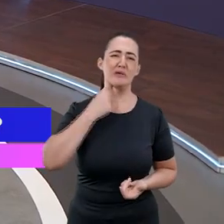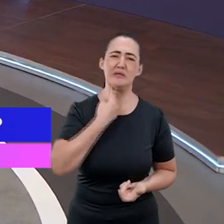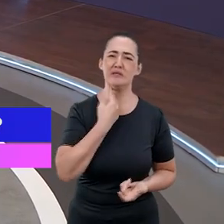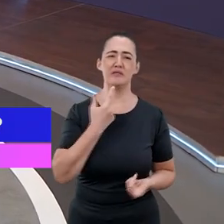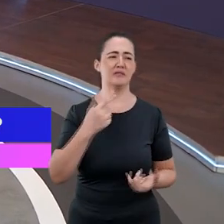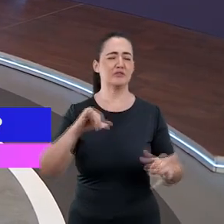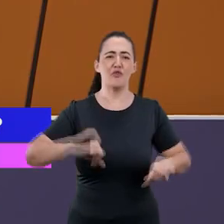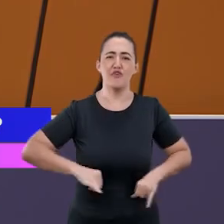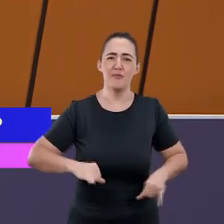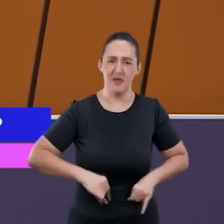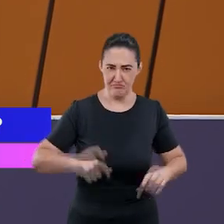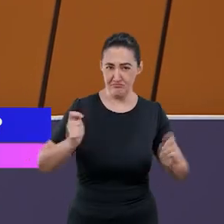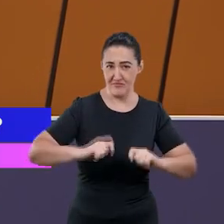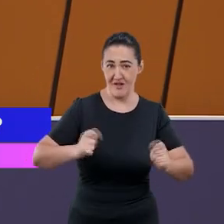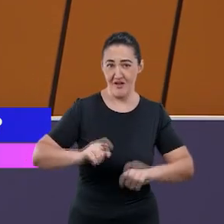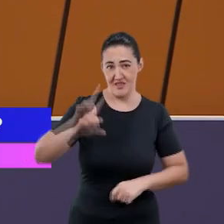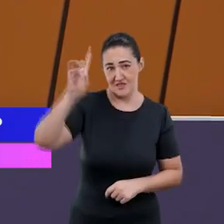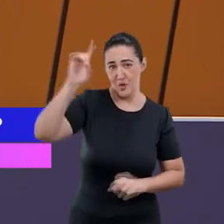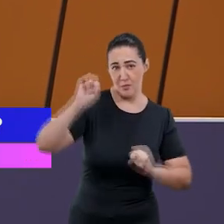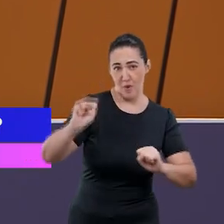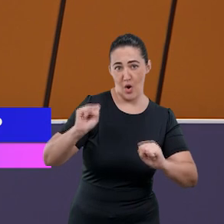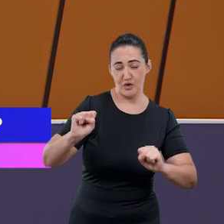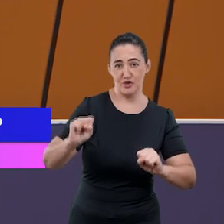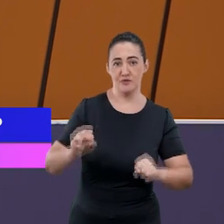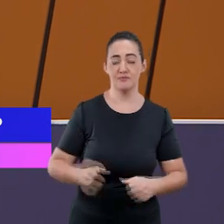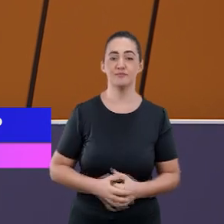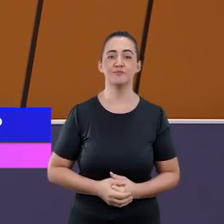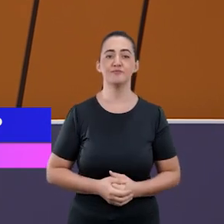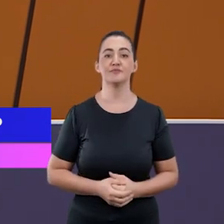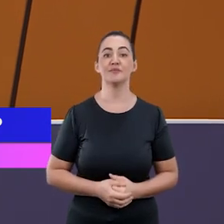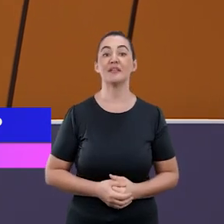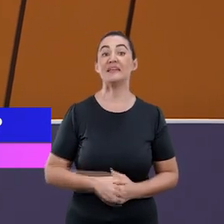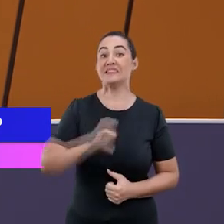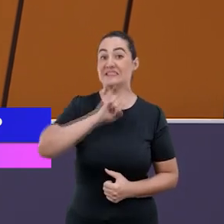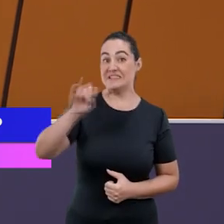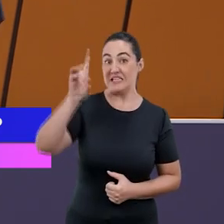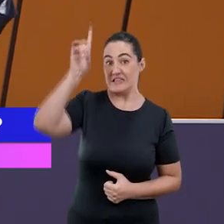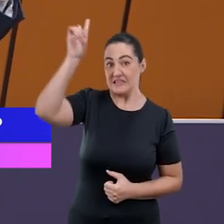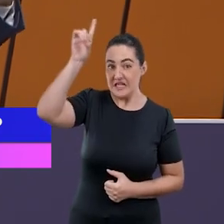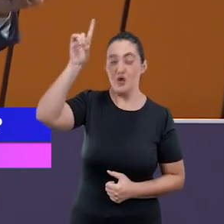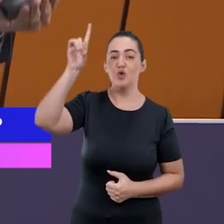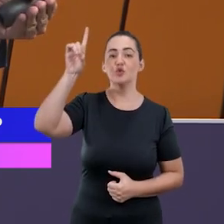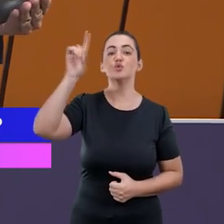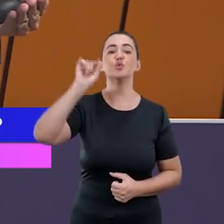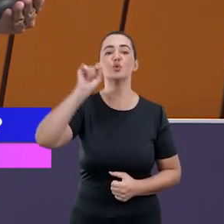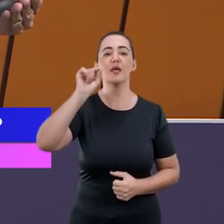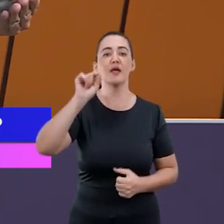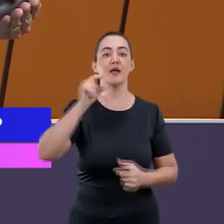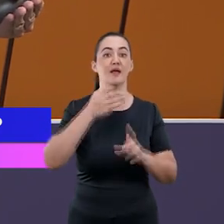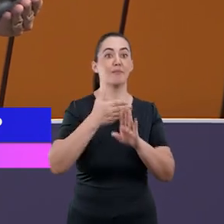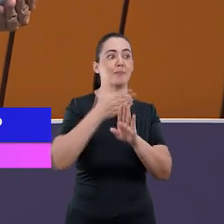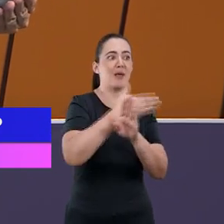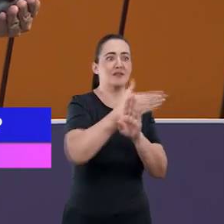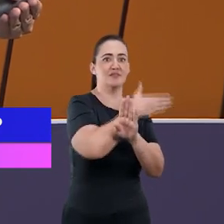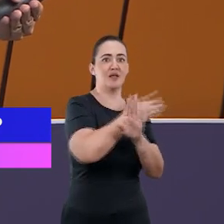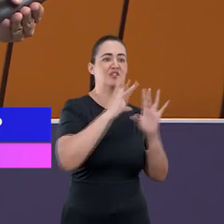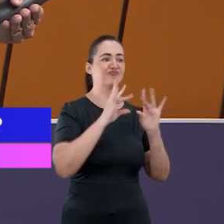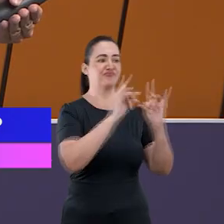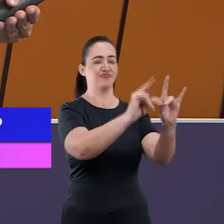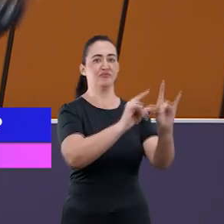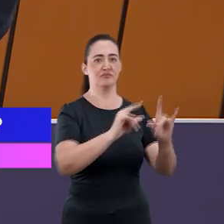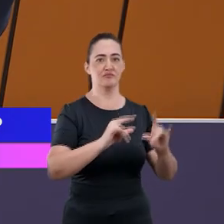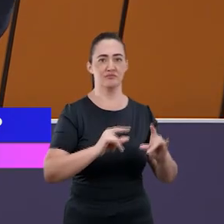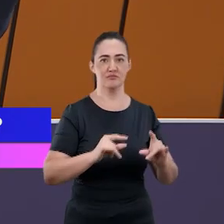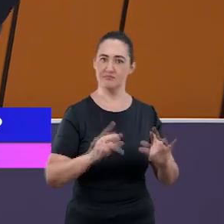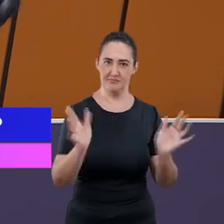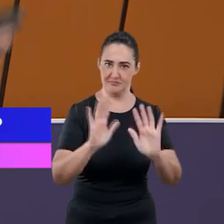sofrimento. Se Deus fizesse isso, Ele estaria tirando dos seres criados algo que nós